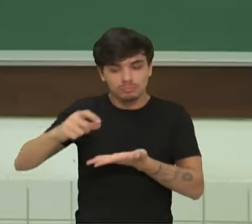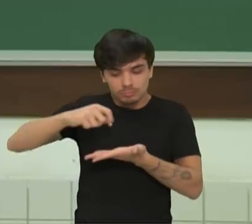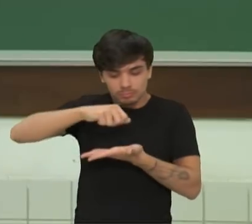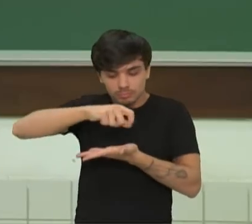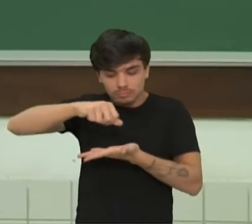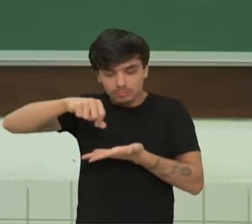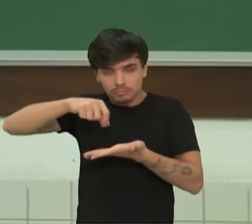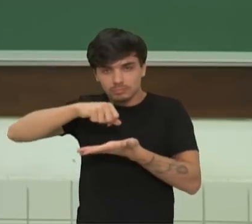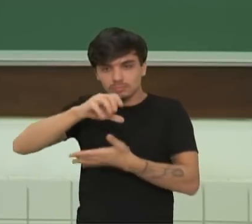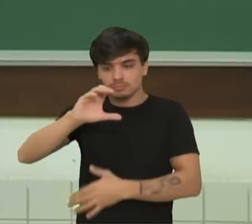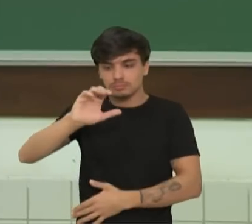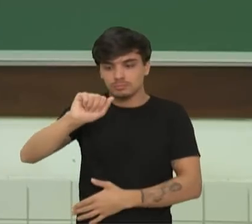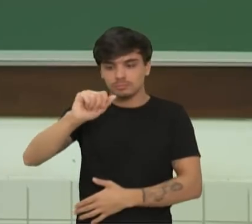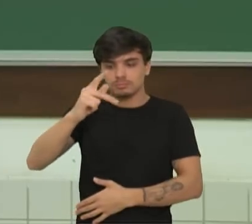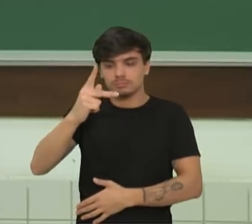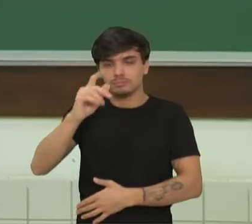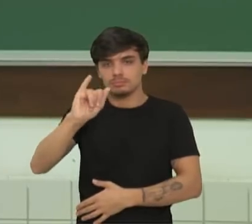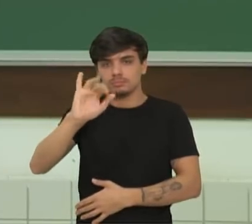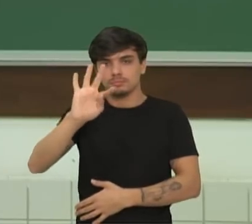capitalismo. Então, o que aconteceu?